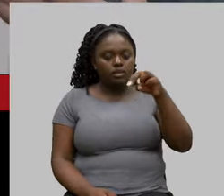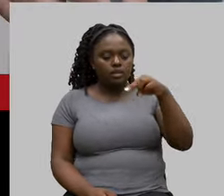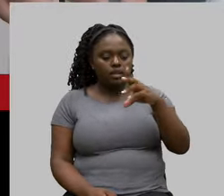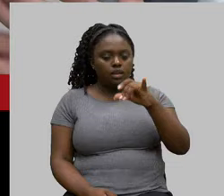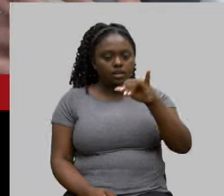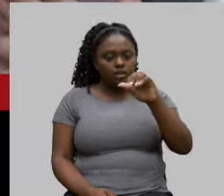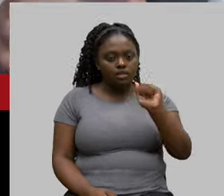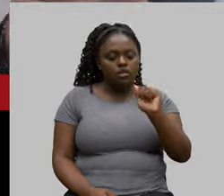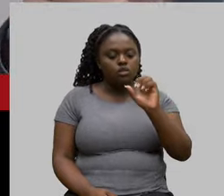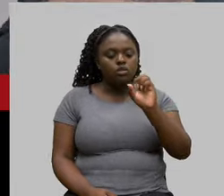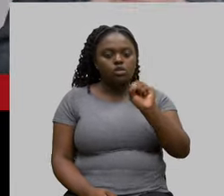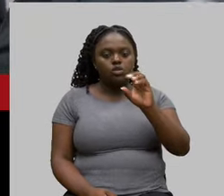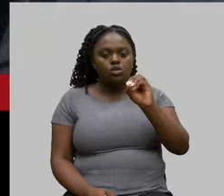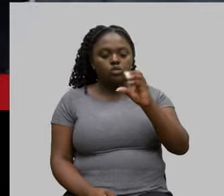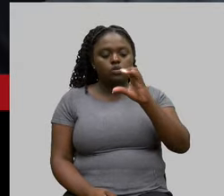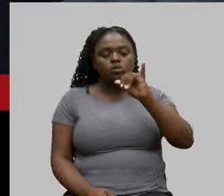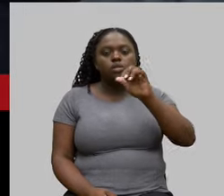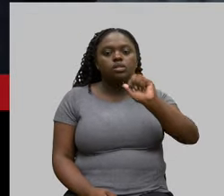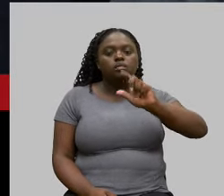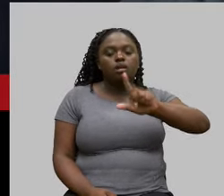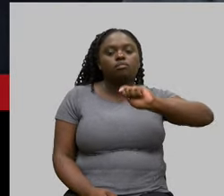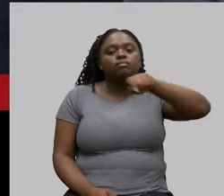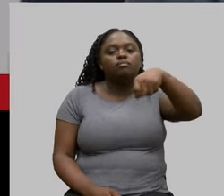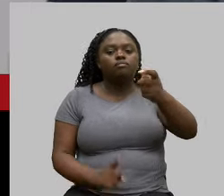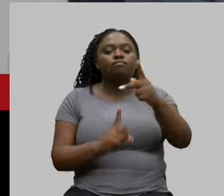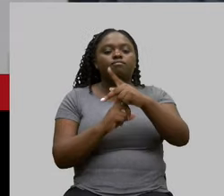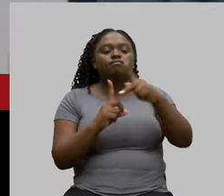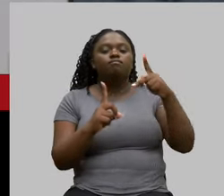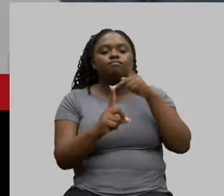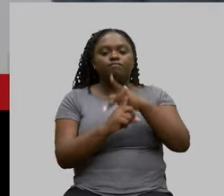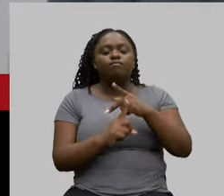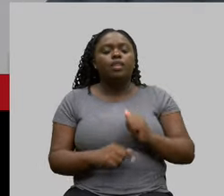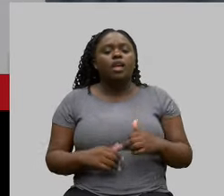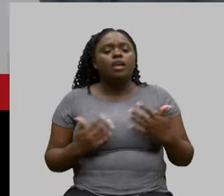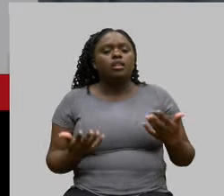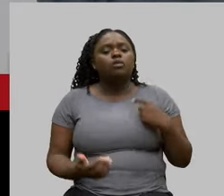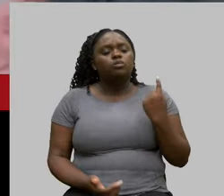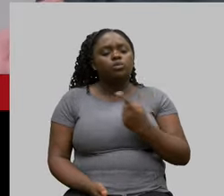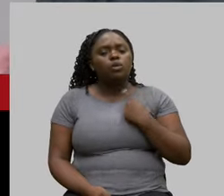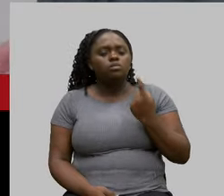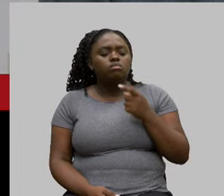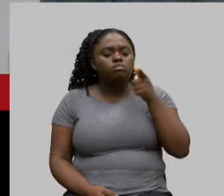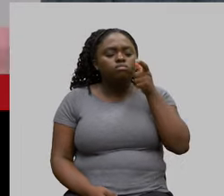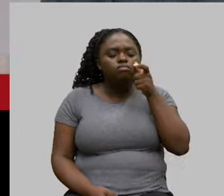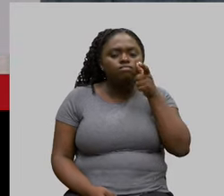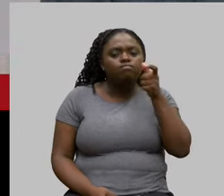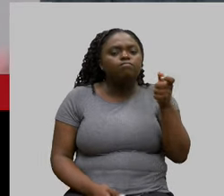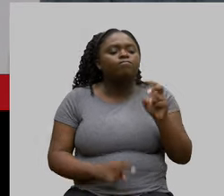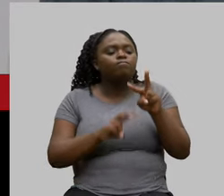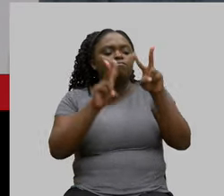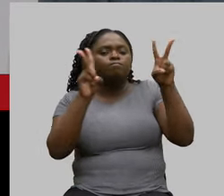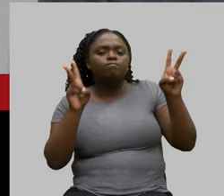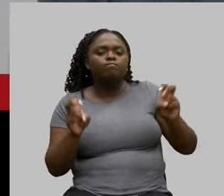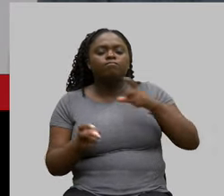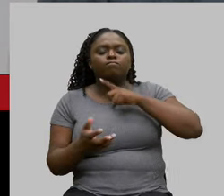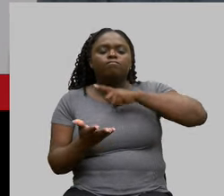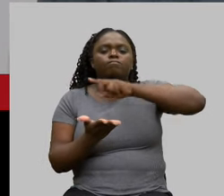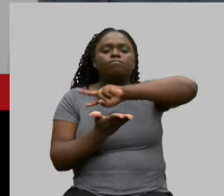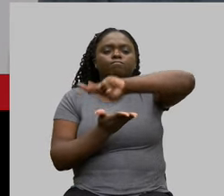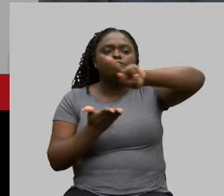assunto né tem muito problema muita discussão nos regimes pelo Estado a fora pelo Brasil